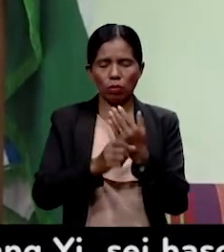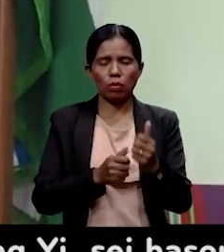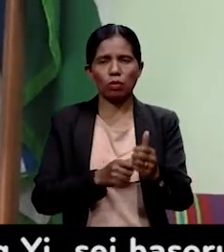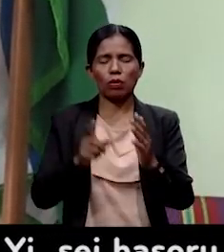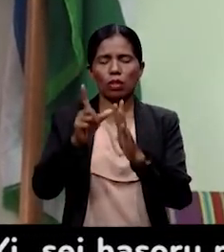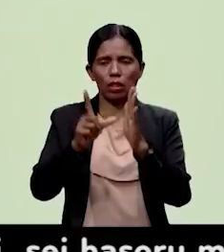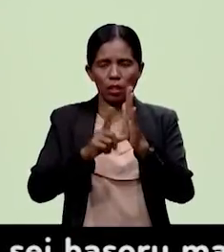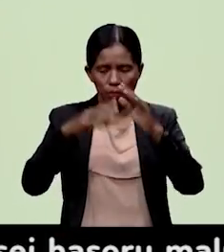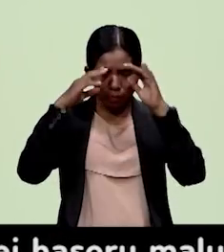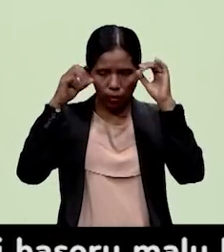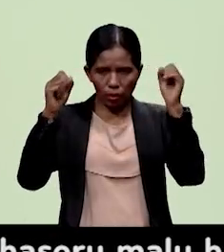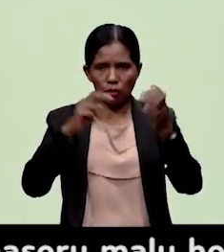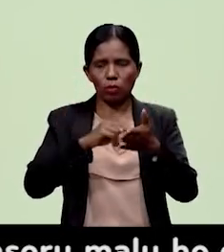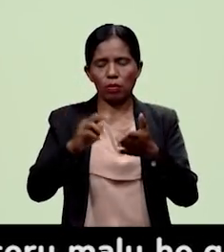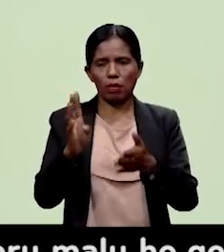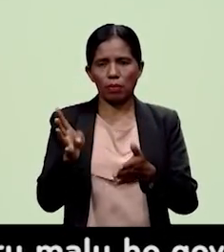presidente da república número